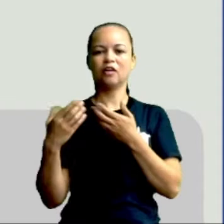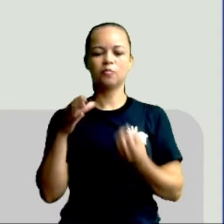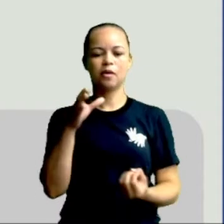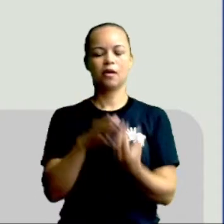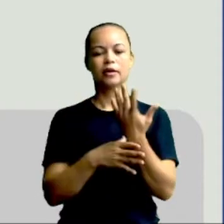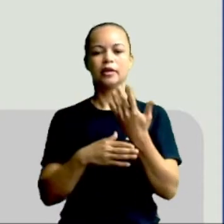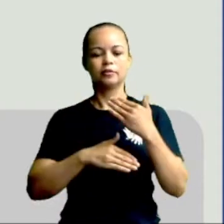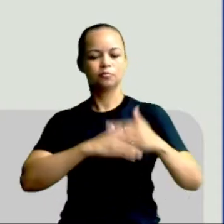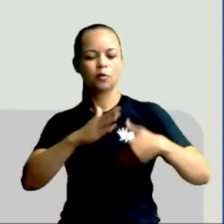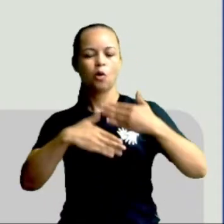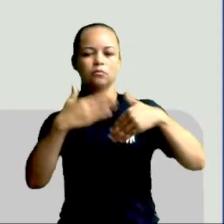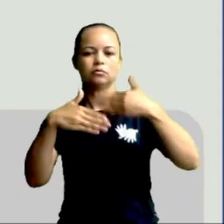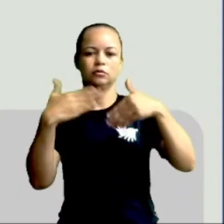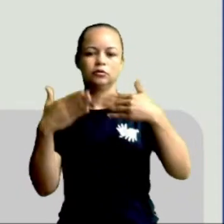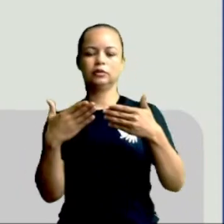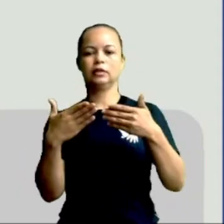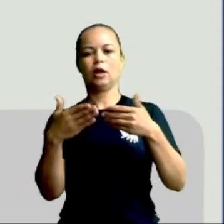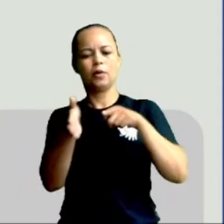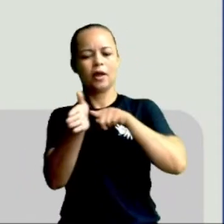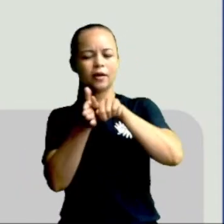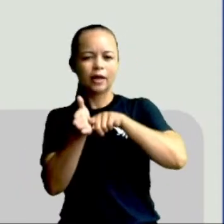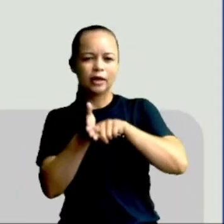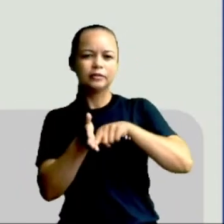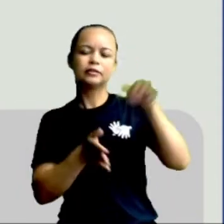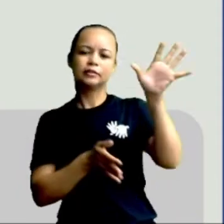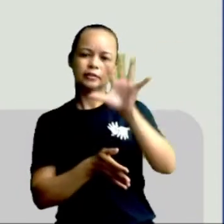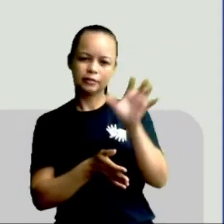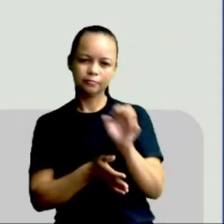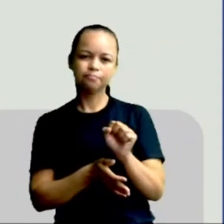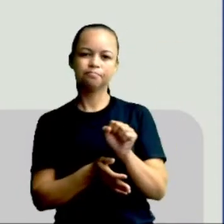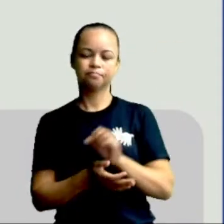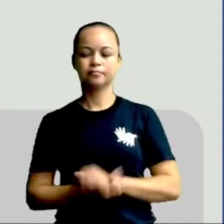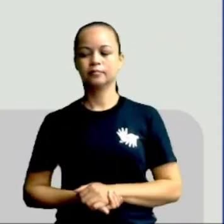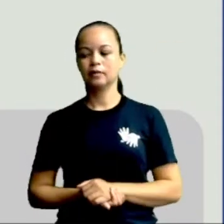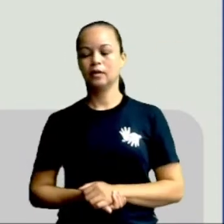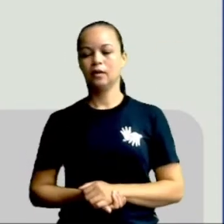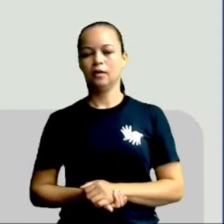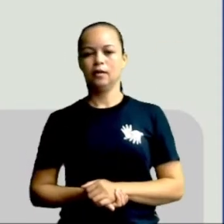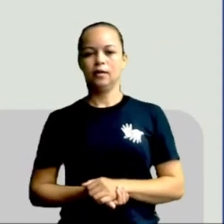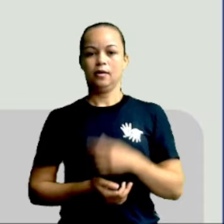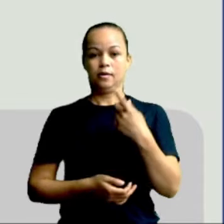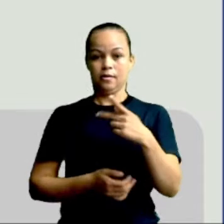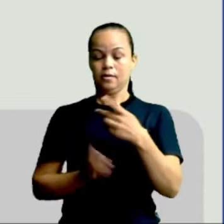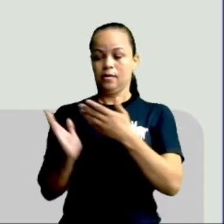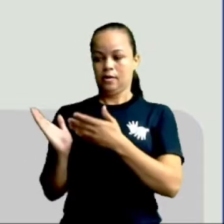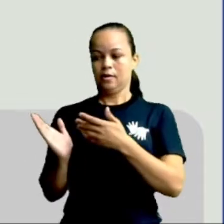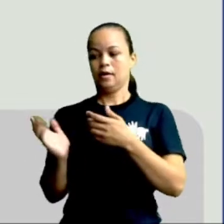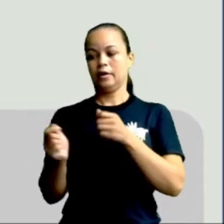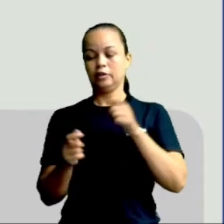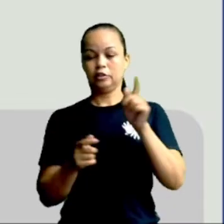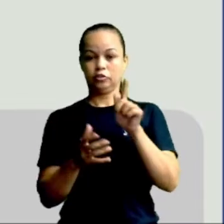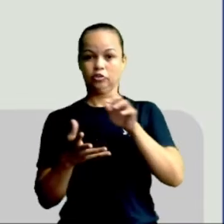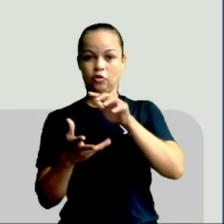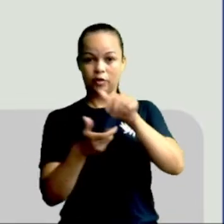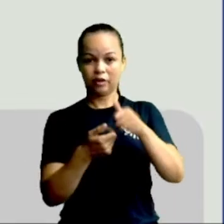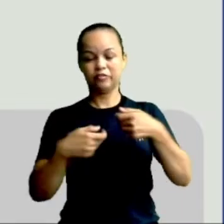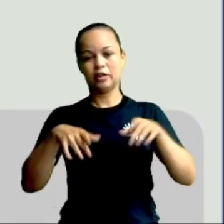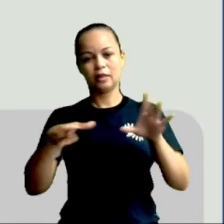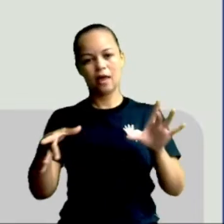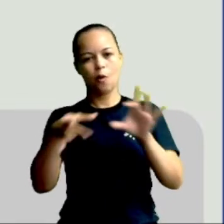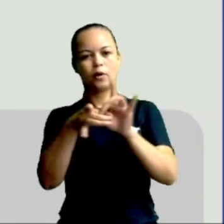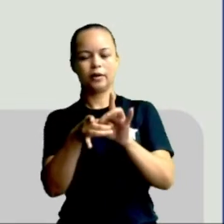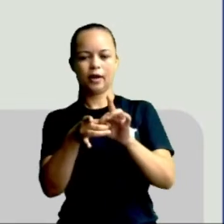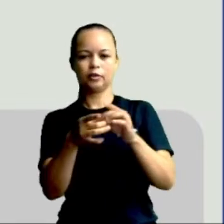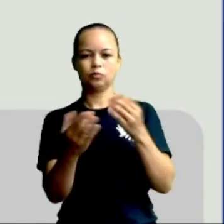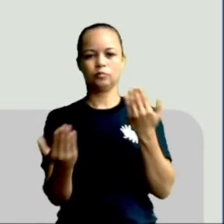criação, produção e análise de mapas gráficos. A cartografia e geografia estão ligadas,